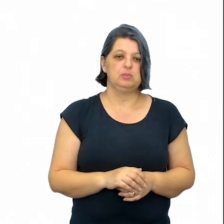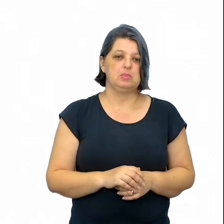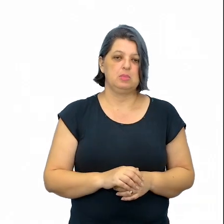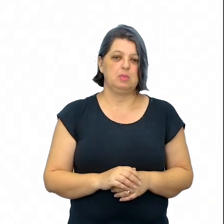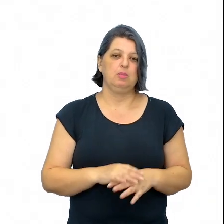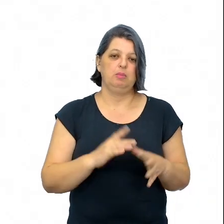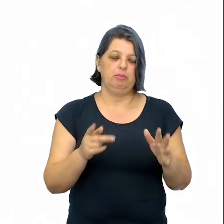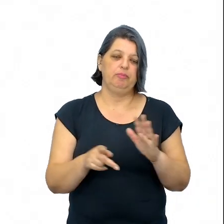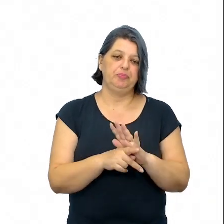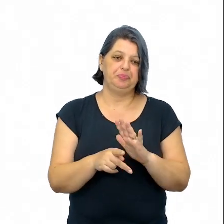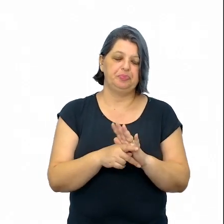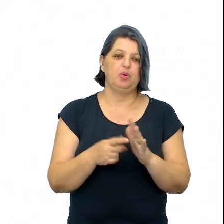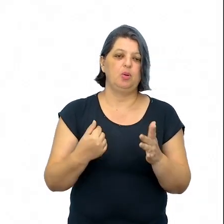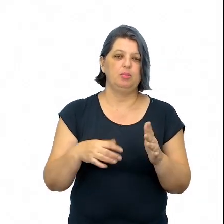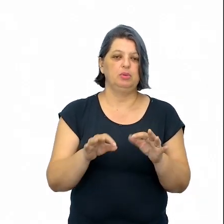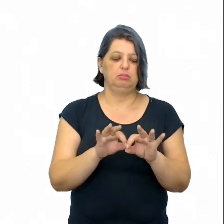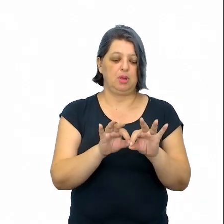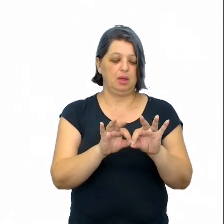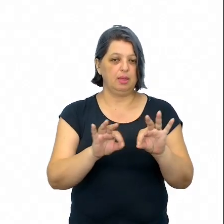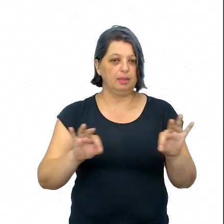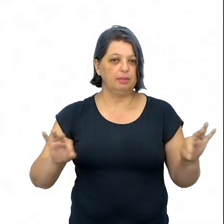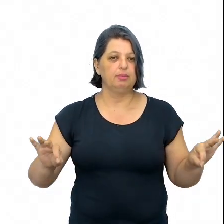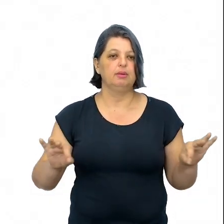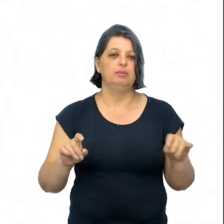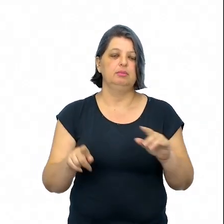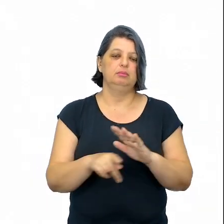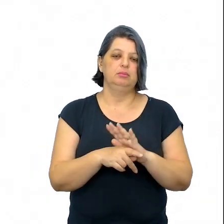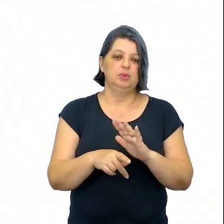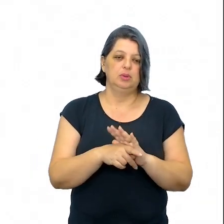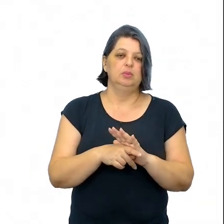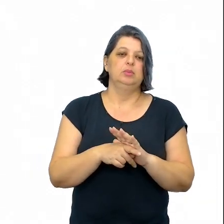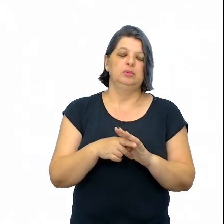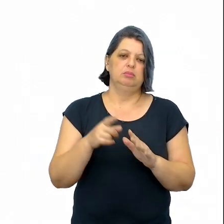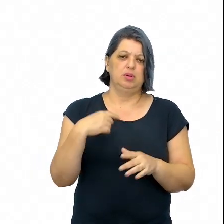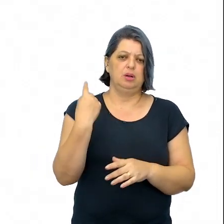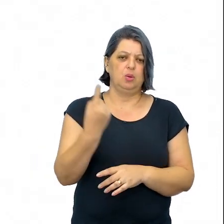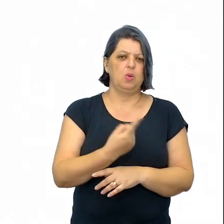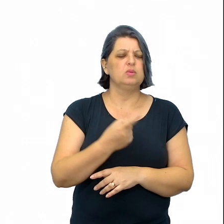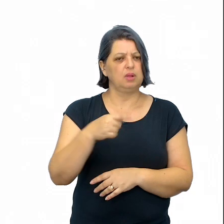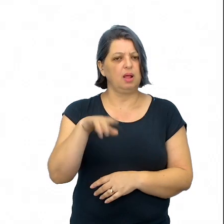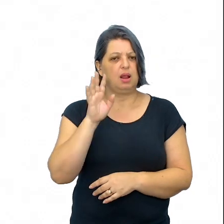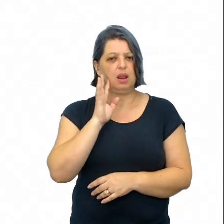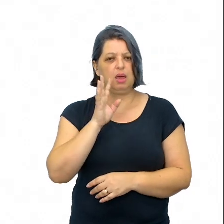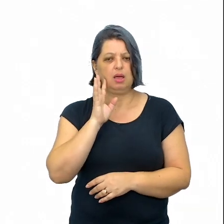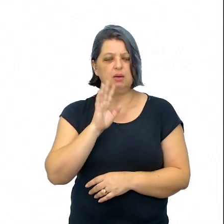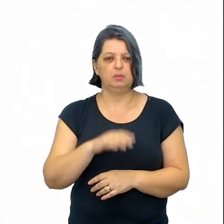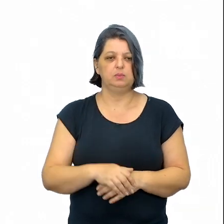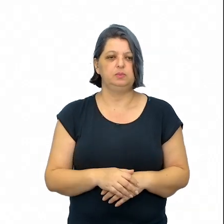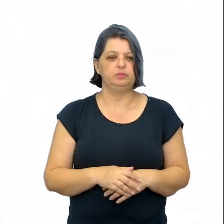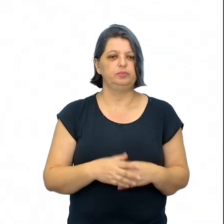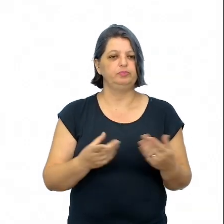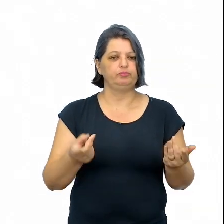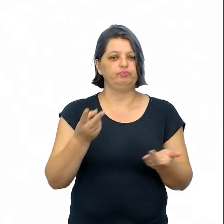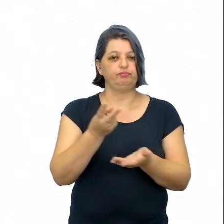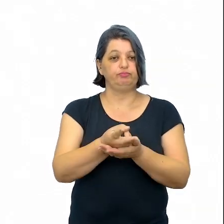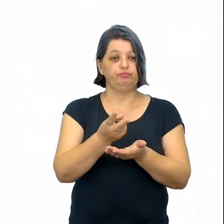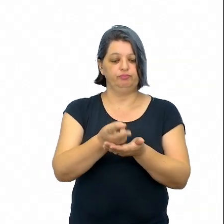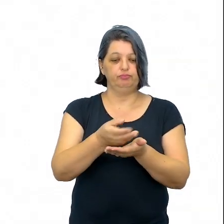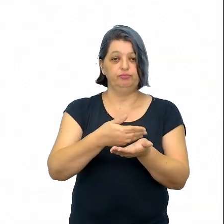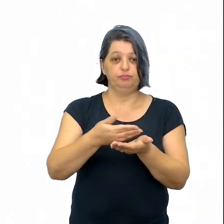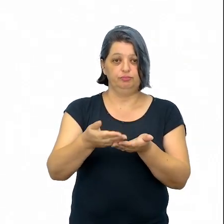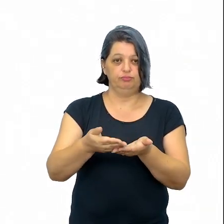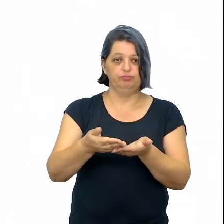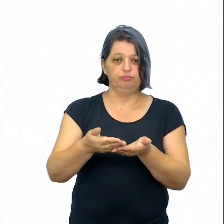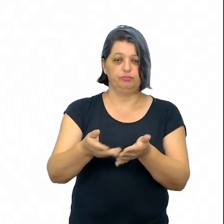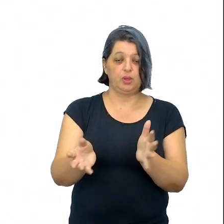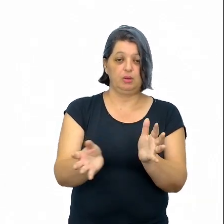de uma reta, a equação da reta, que entra aquele coeficiente angular para nós. Olha que legal. Então, a mesma coisa que eu comecei a ensinar lá no ciclo